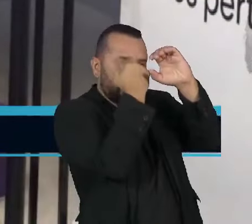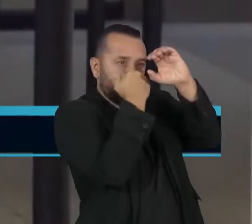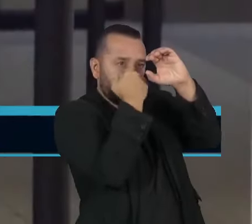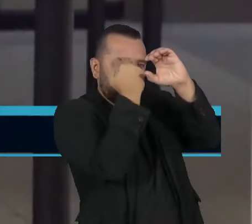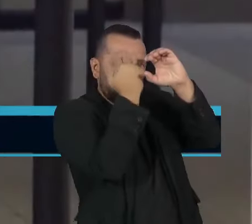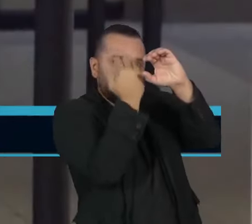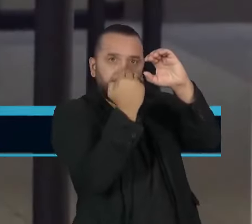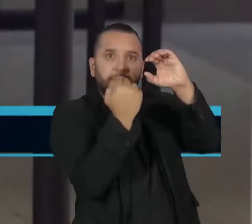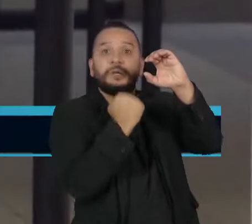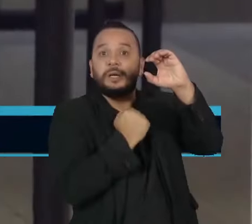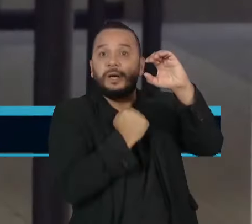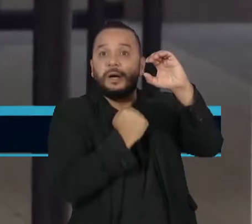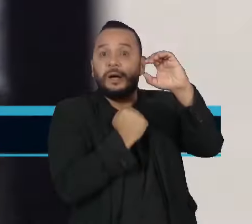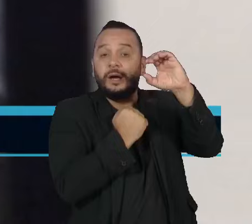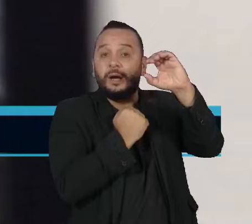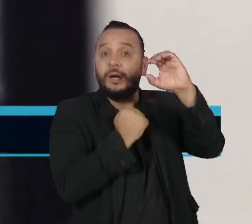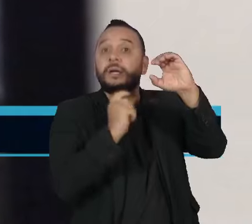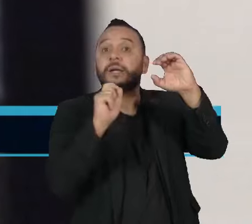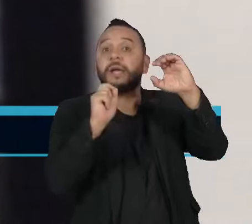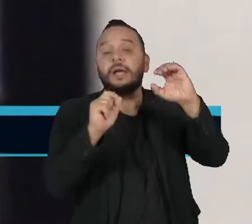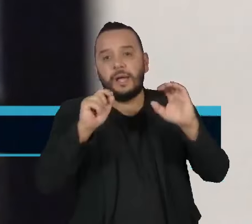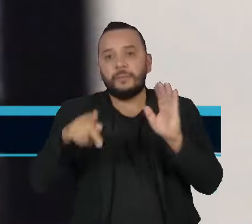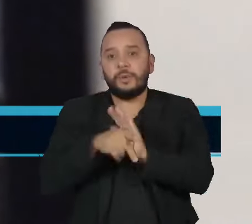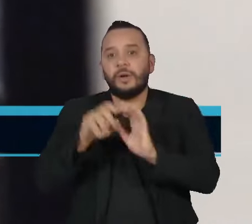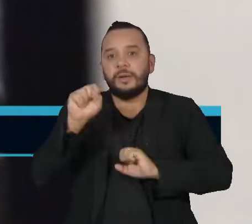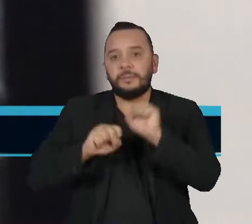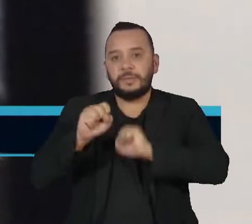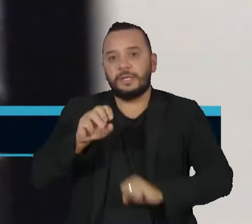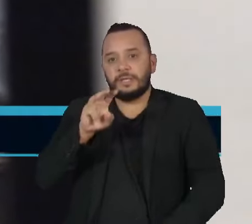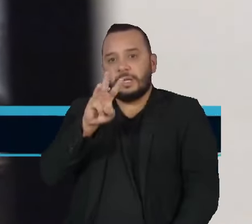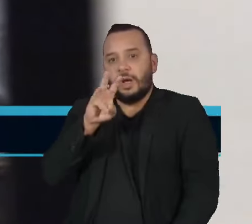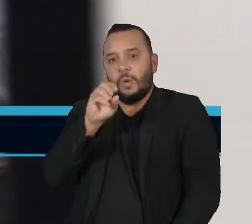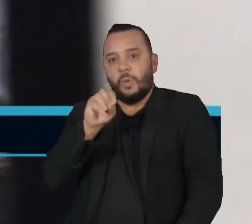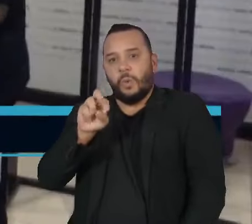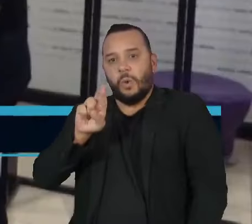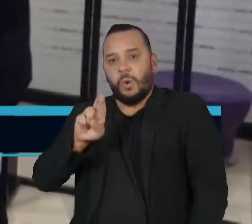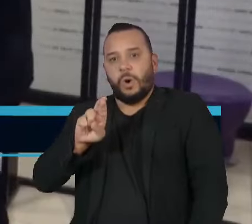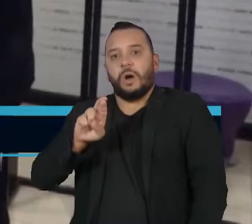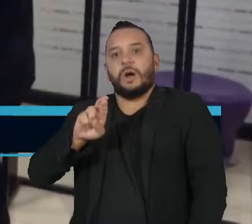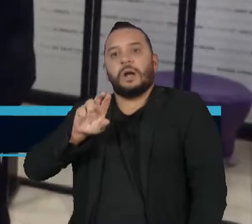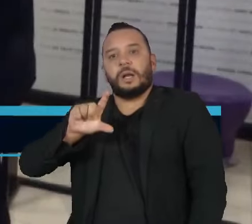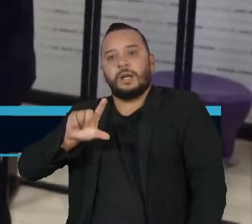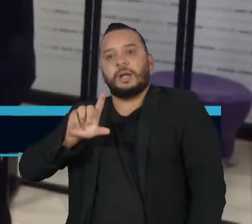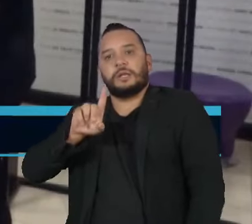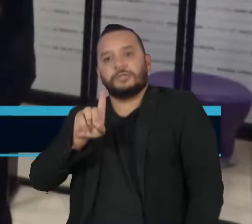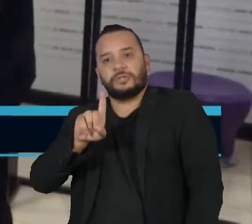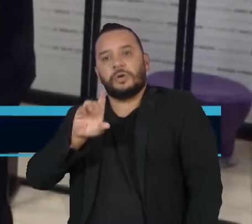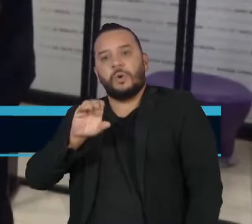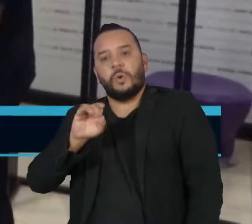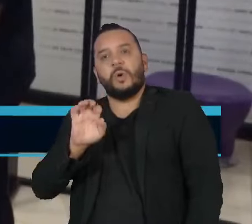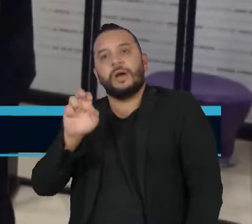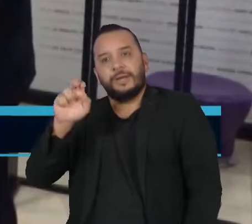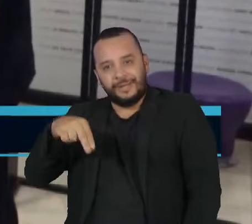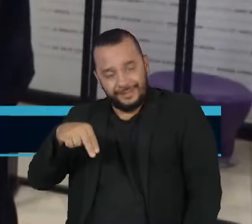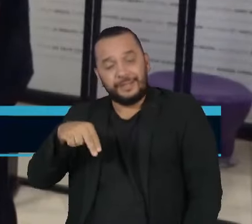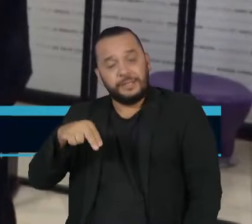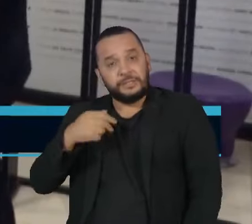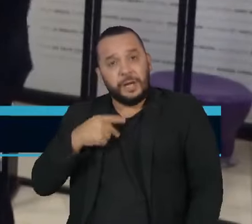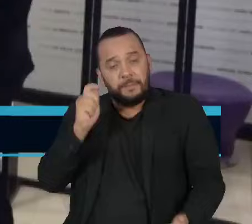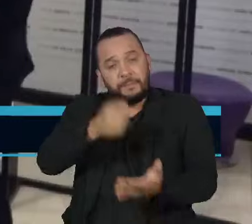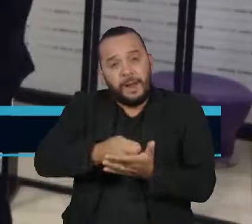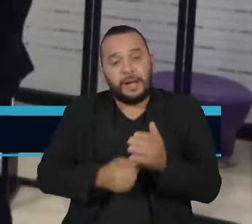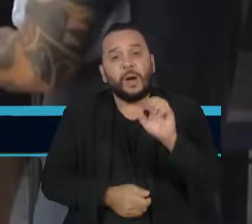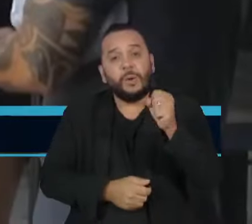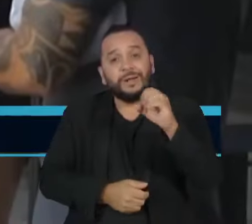olhos a responsável é a worldcoin que em troca dos dados biométricos oferece um crédito de 8